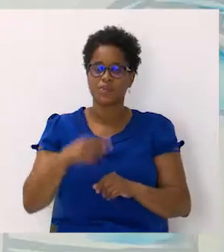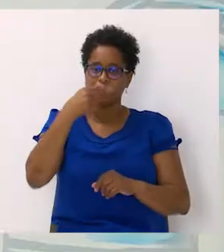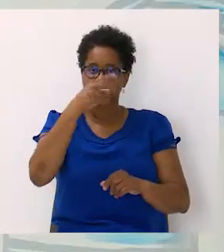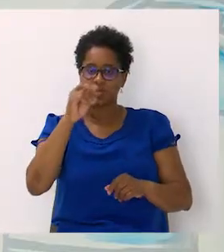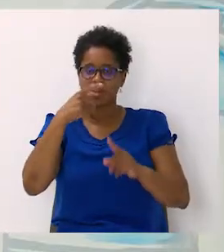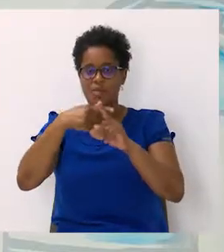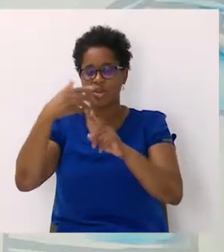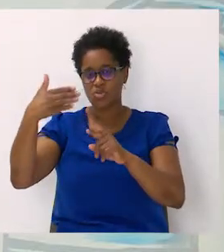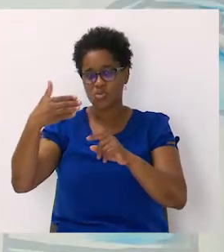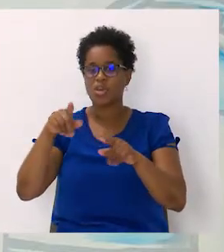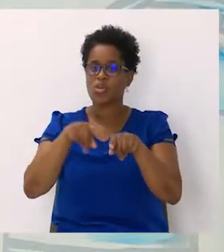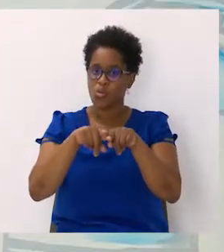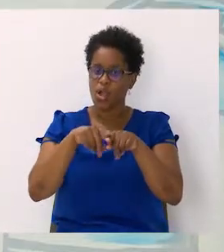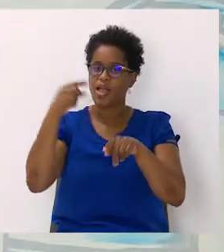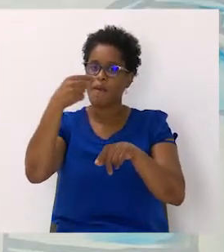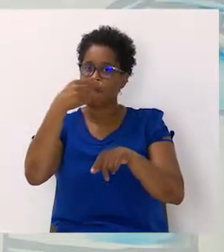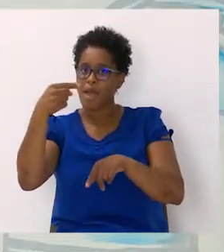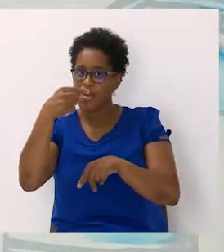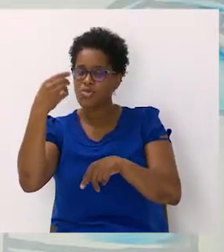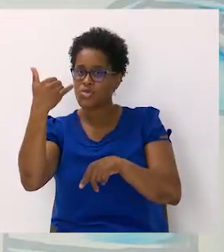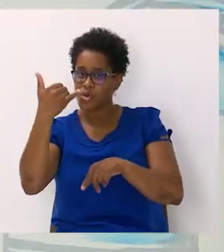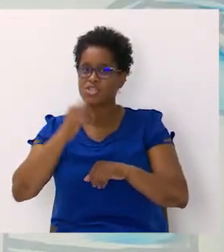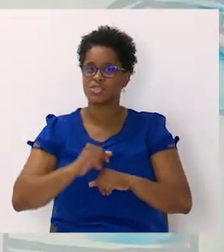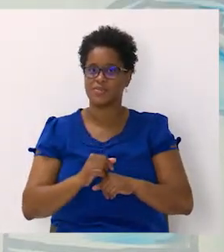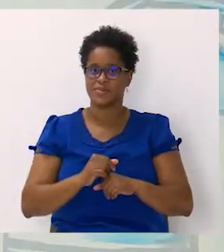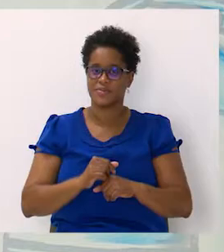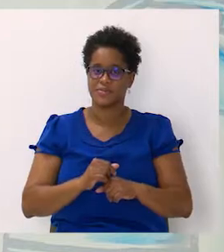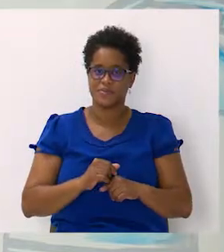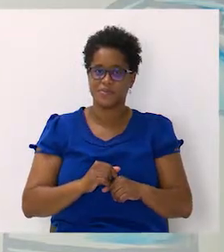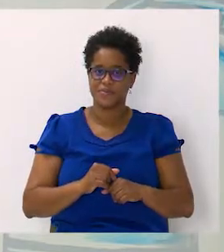E menos 3 mais 1 dá menos 2.